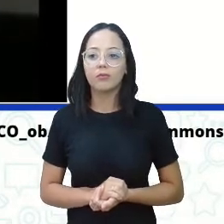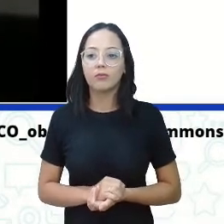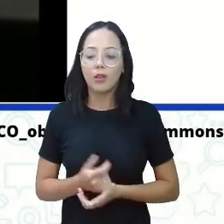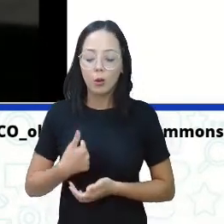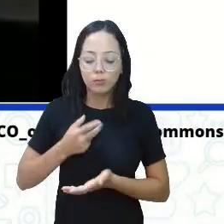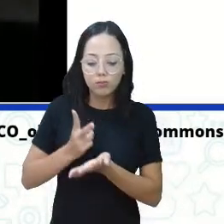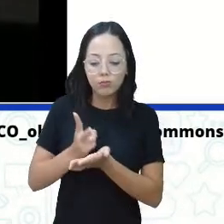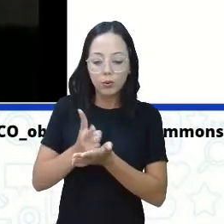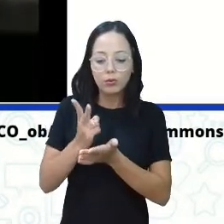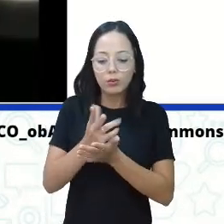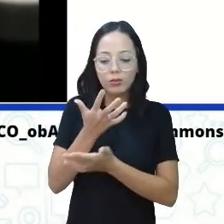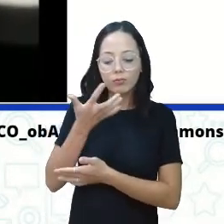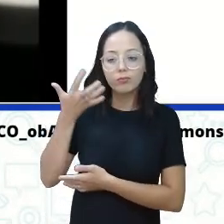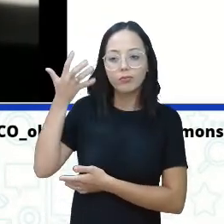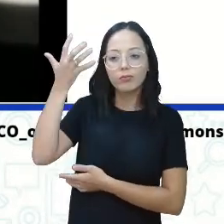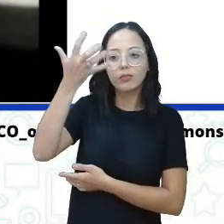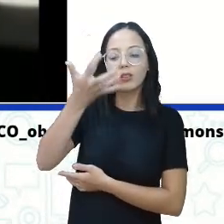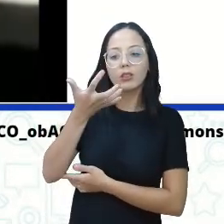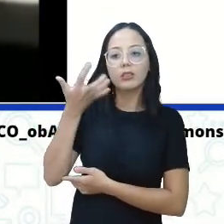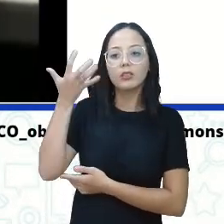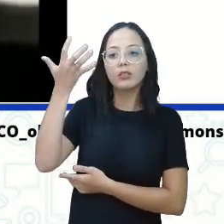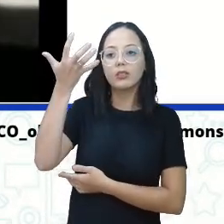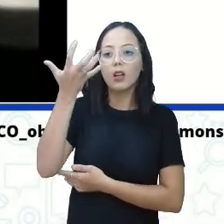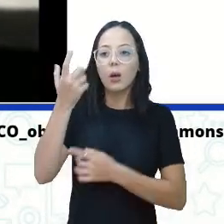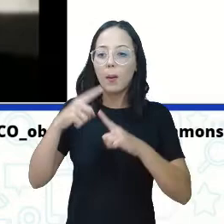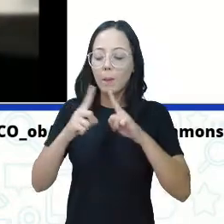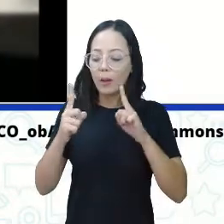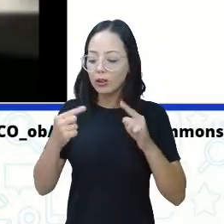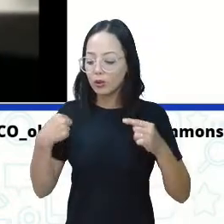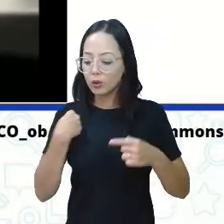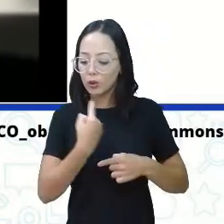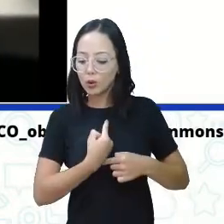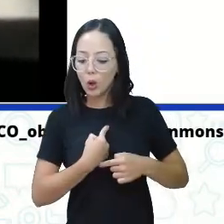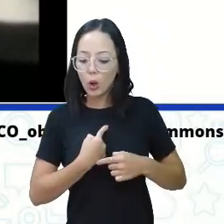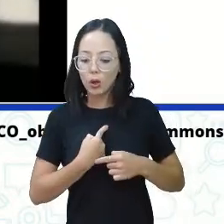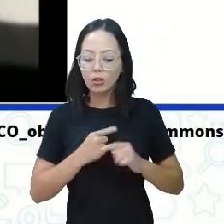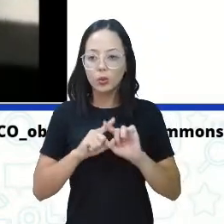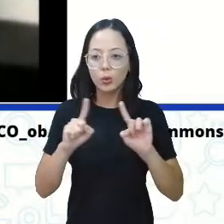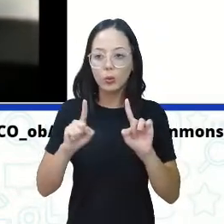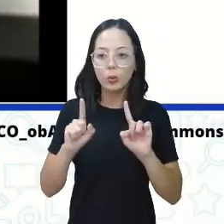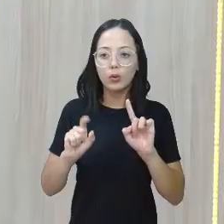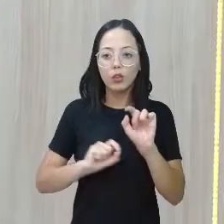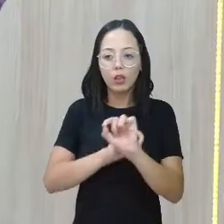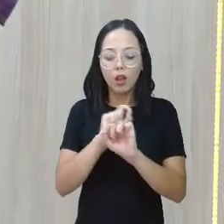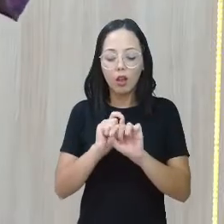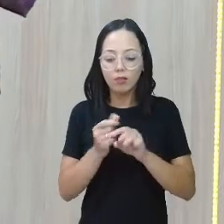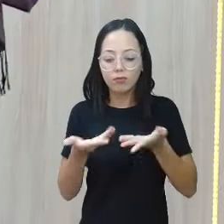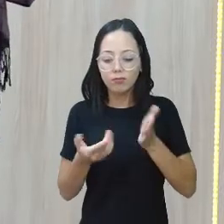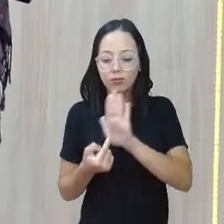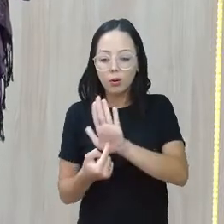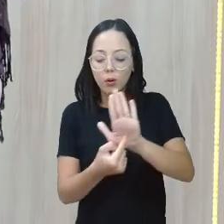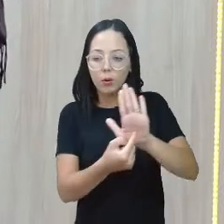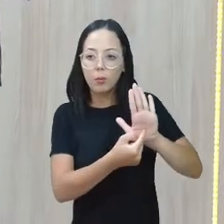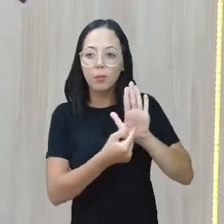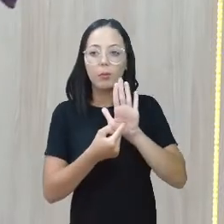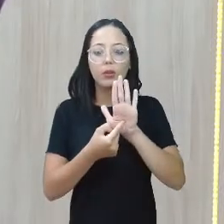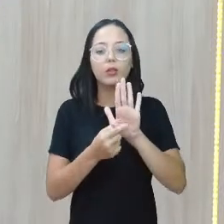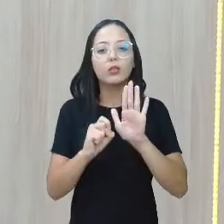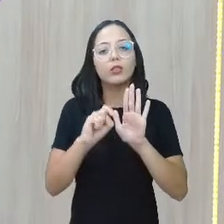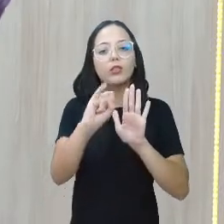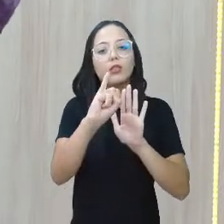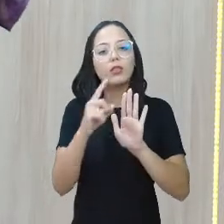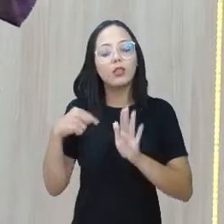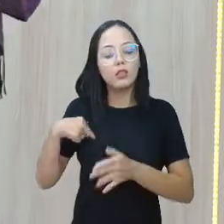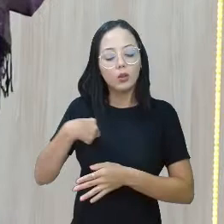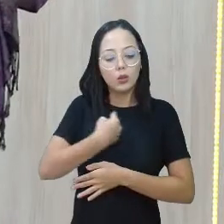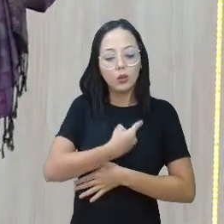canção, somos todos Geraldo Vandré. iguais, braços dados ou não, nas escolas,